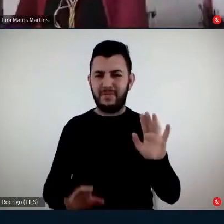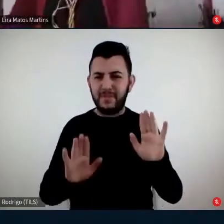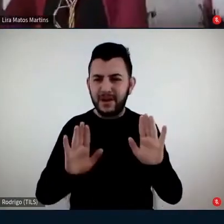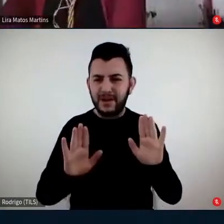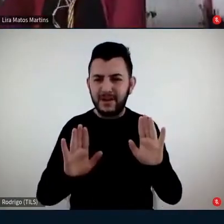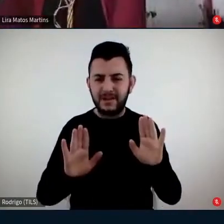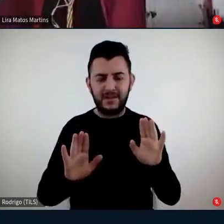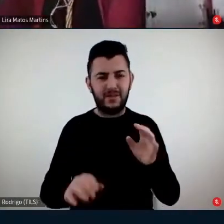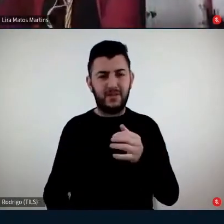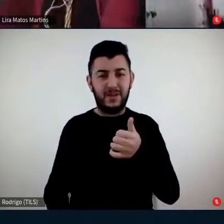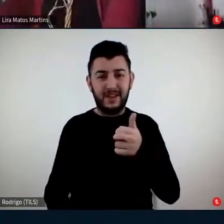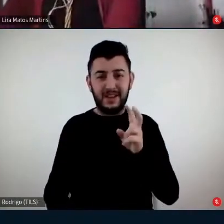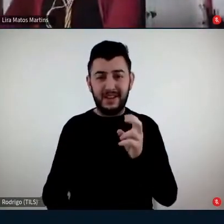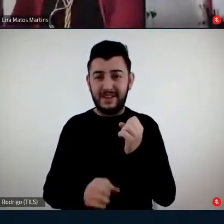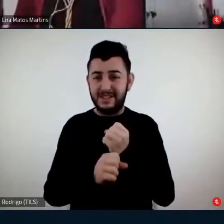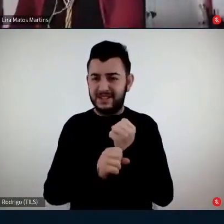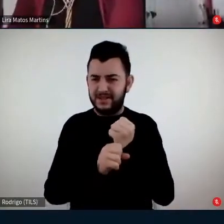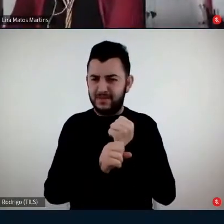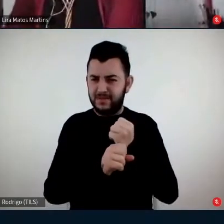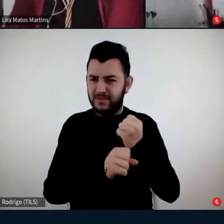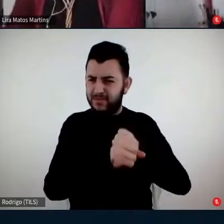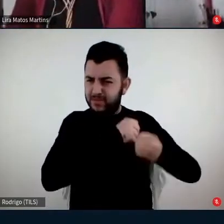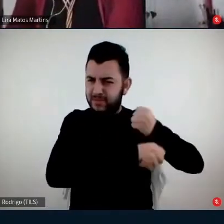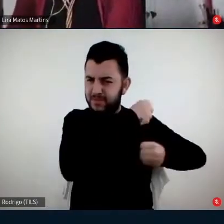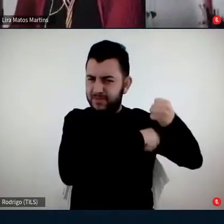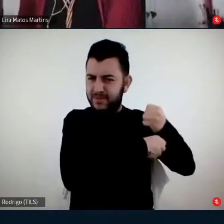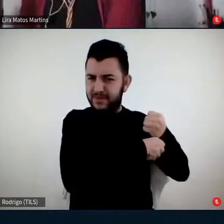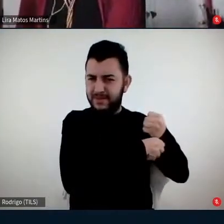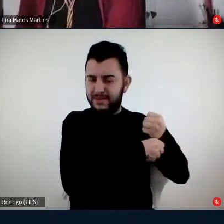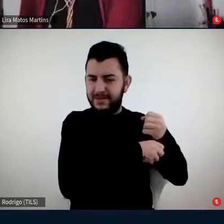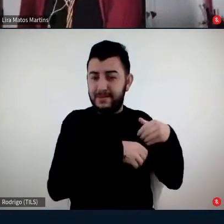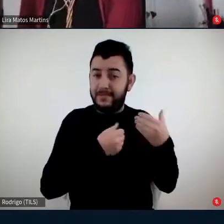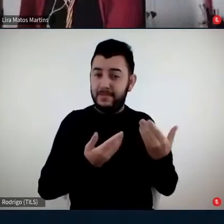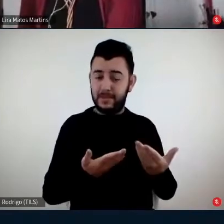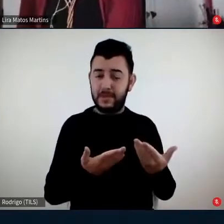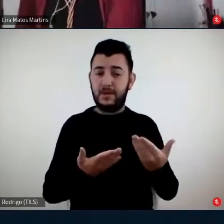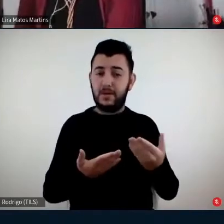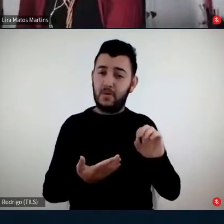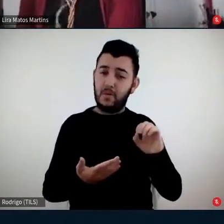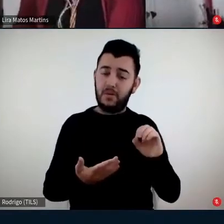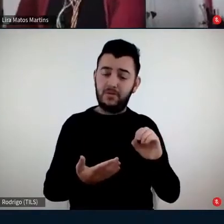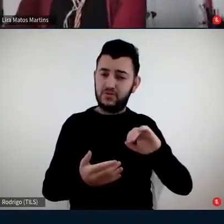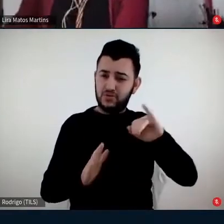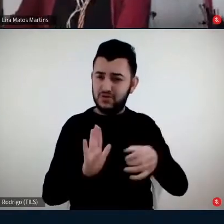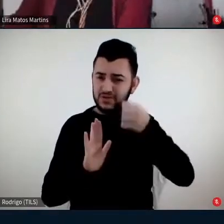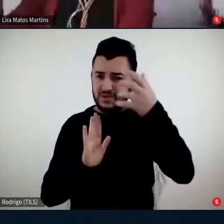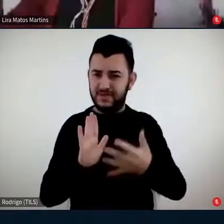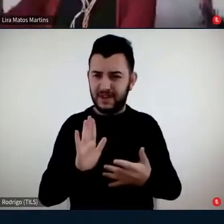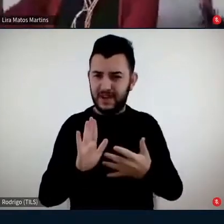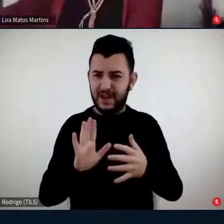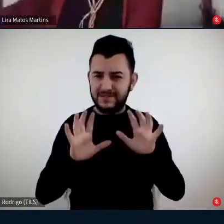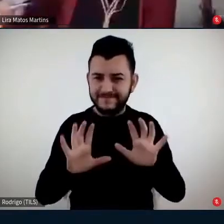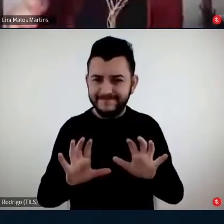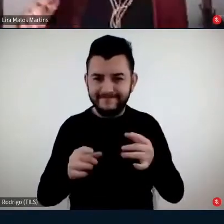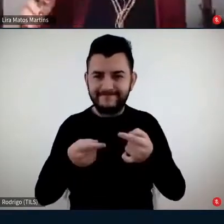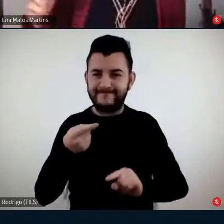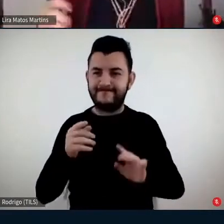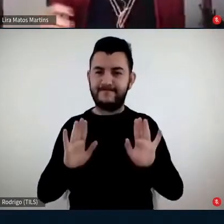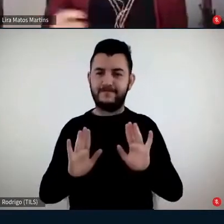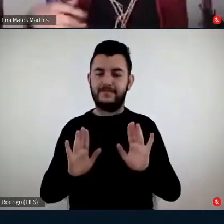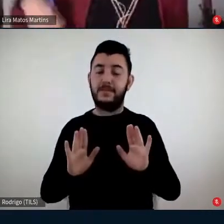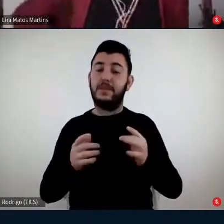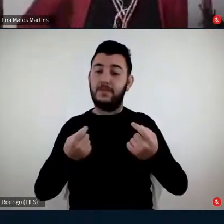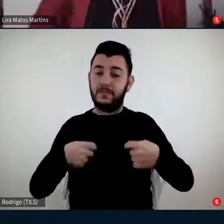para justificar dessa maneira, vai ter que usar ou um levantamento atual ou dizer que se percebe que é